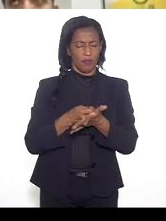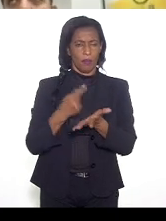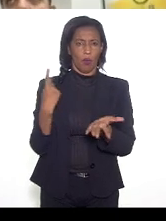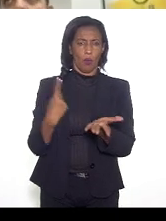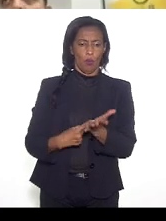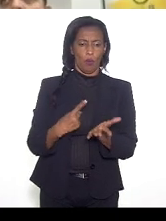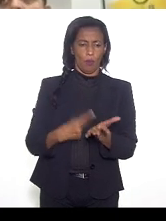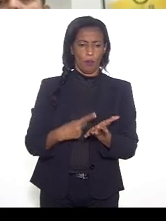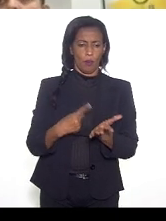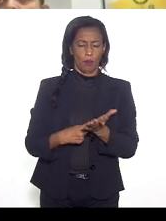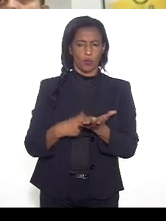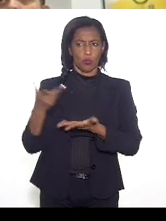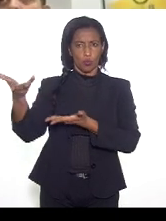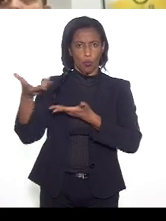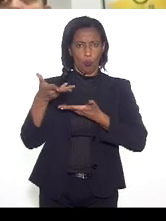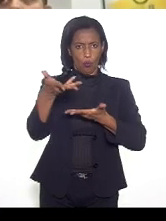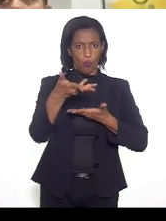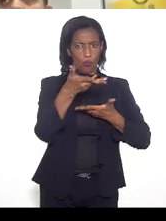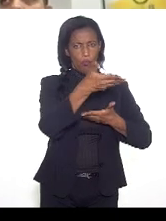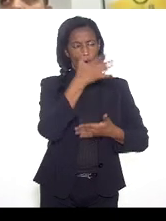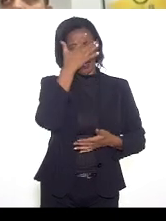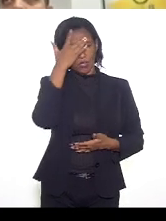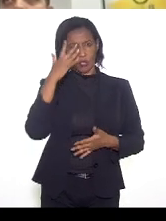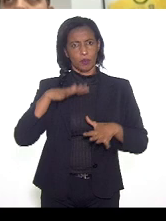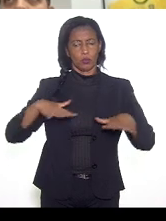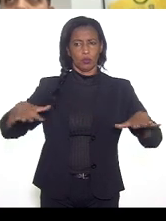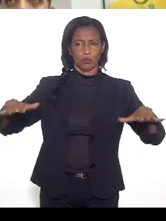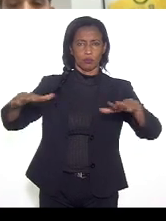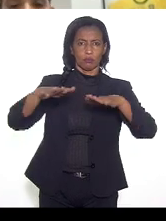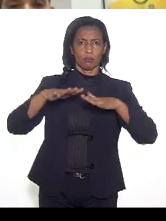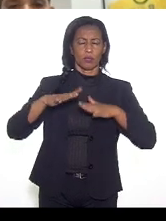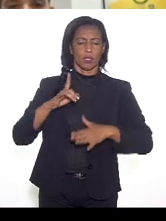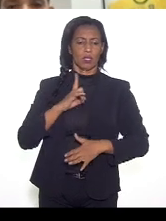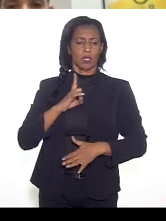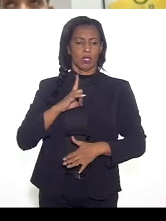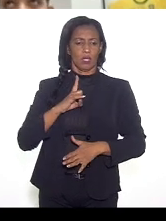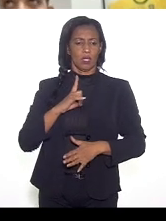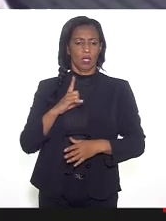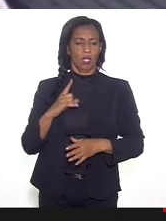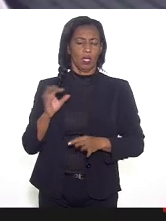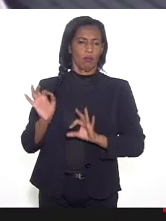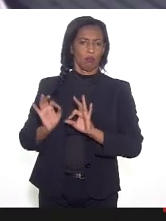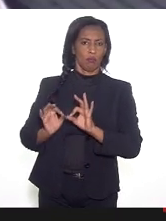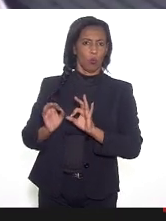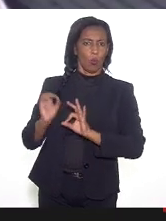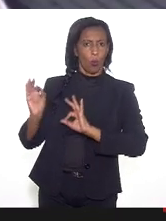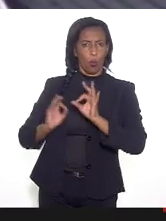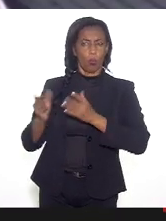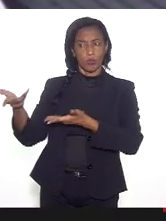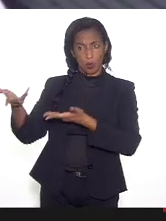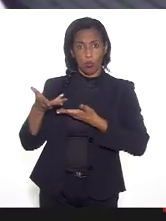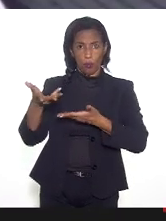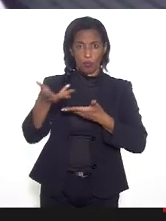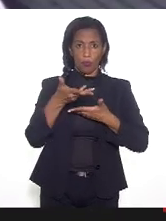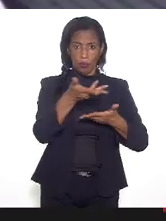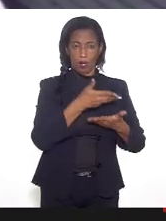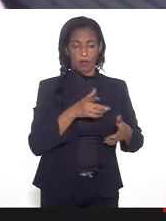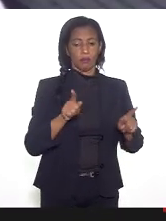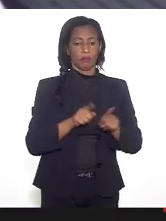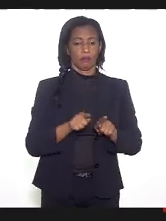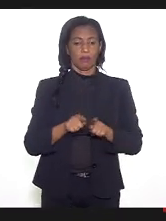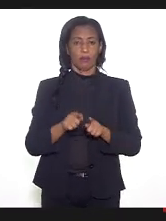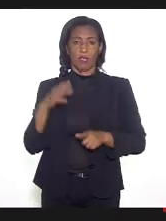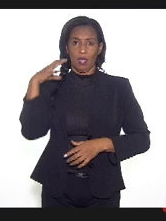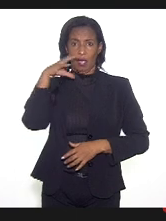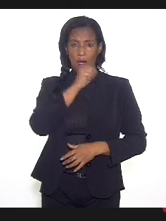de convocar essas pessoas que têm condição de ser convocada o mais rápido